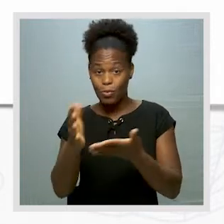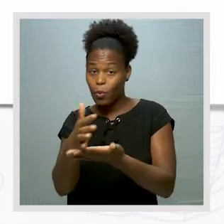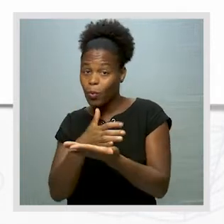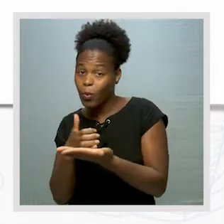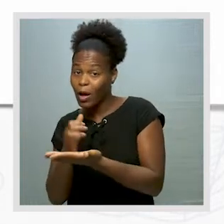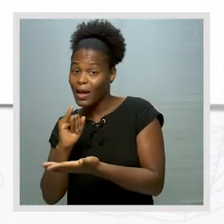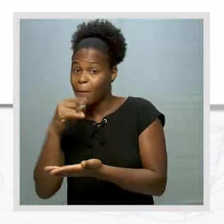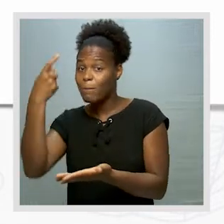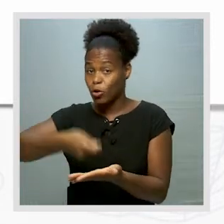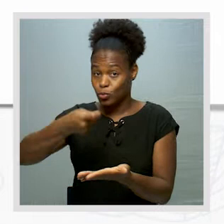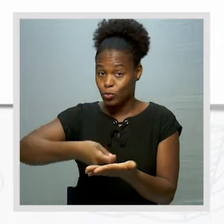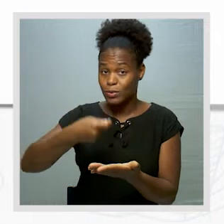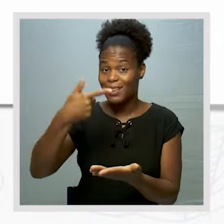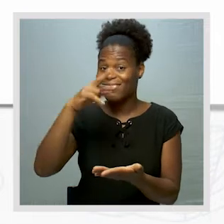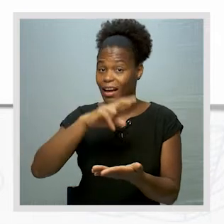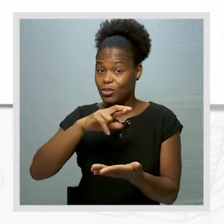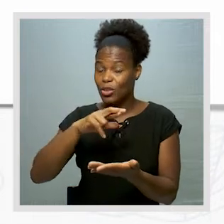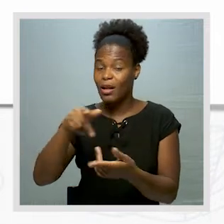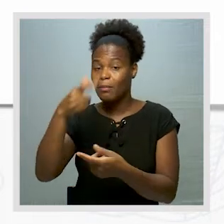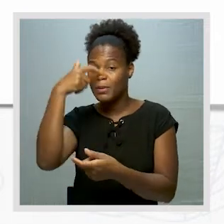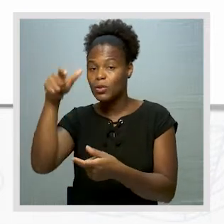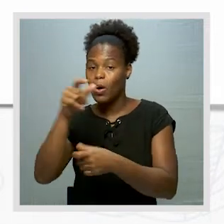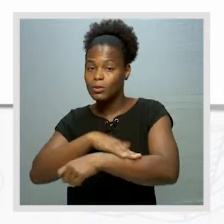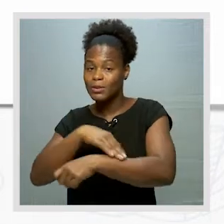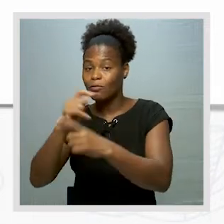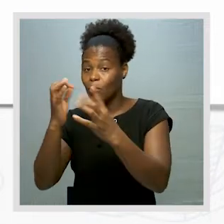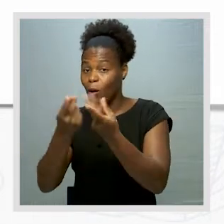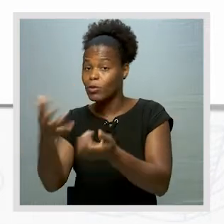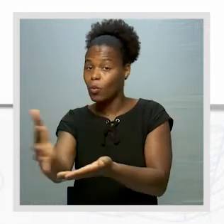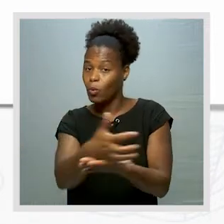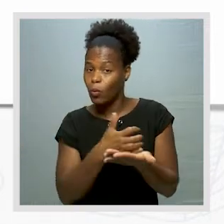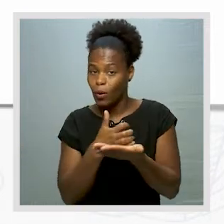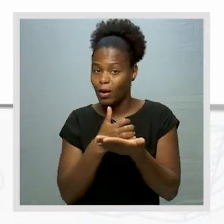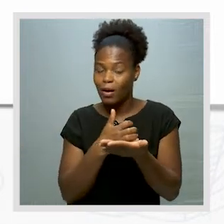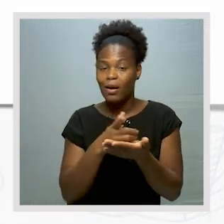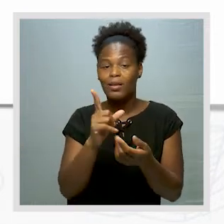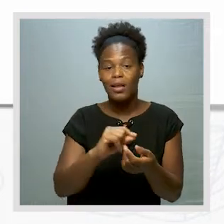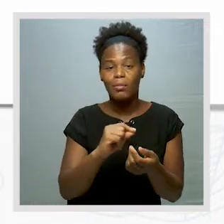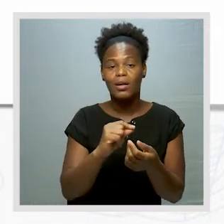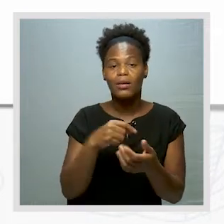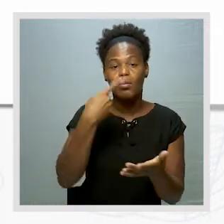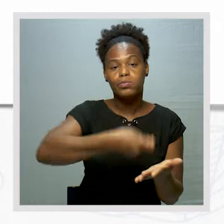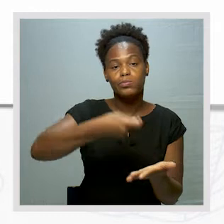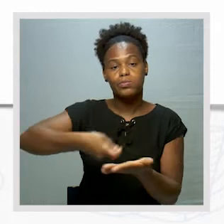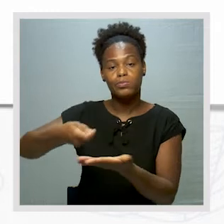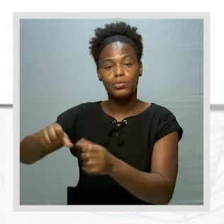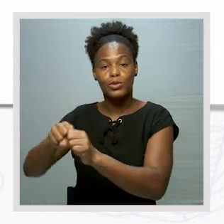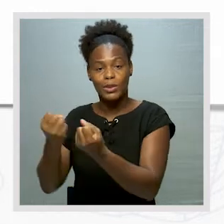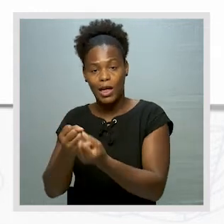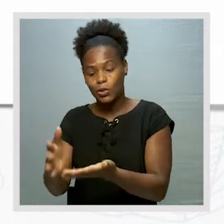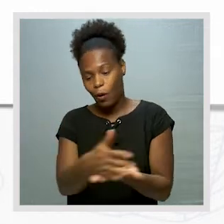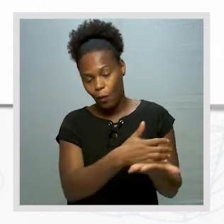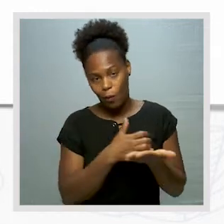cobrar impostos e taxas a esses agentes econômicos e vai cobrar as contribuições